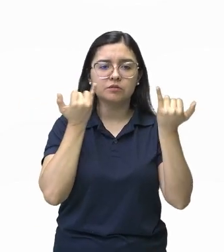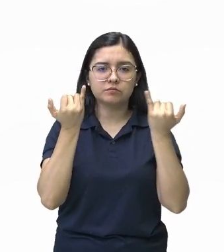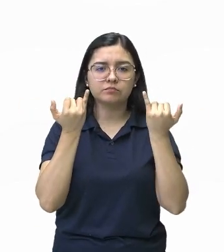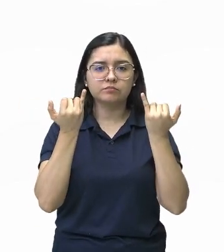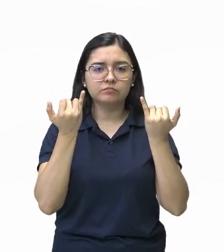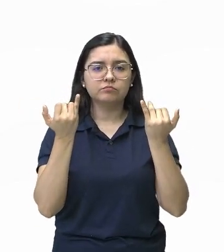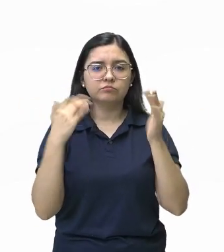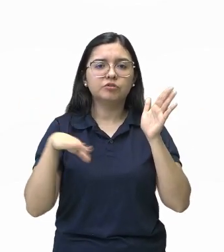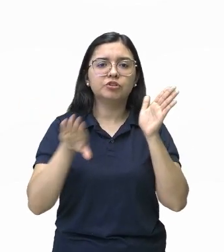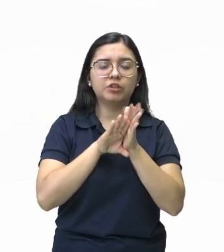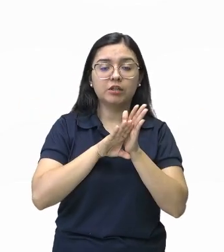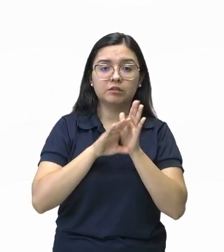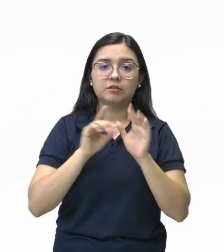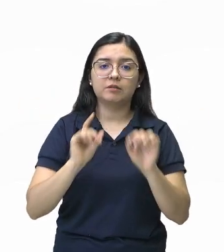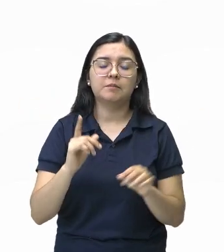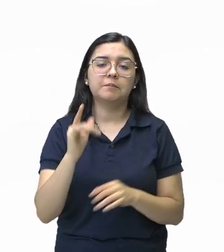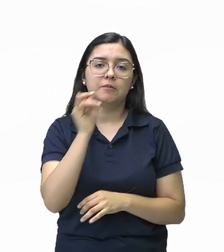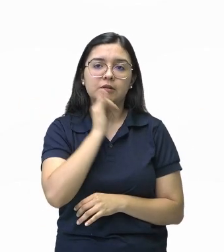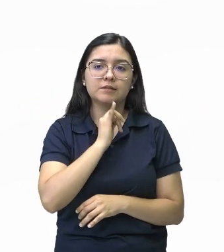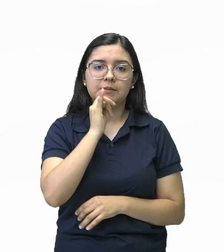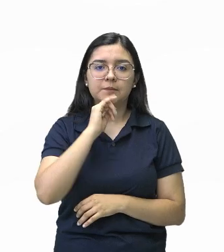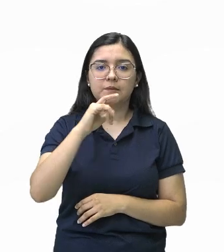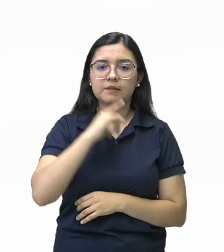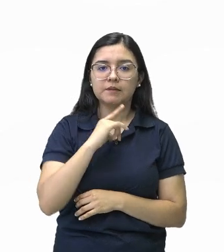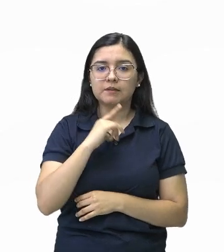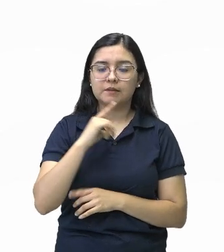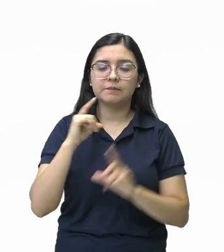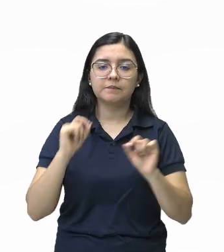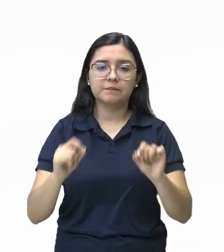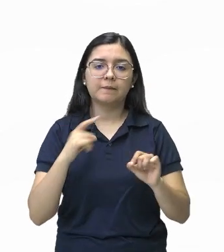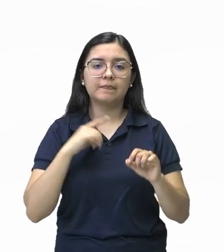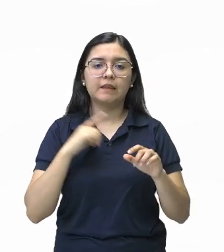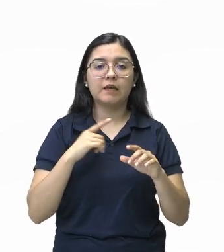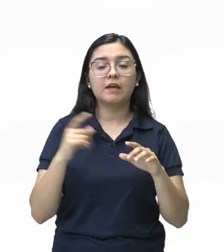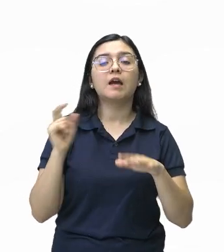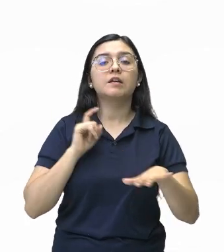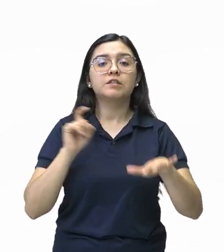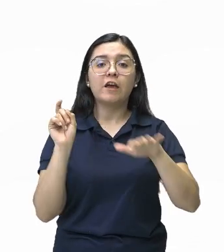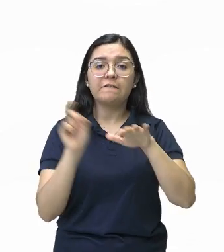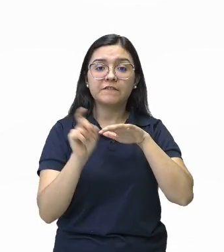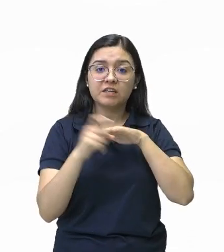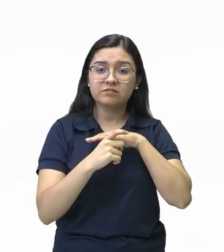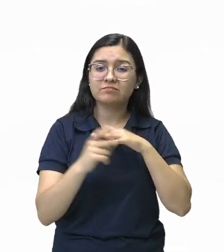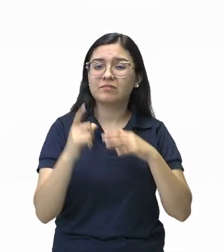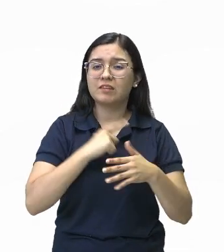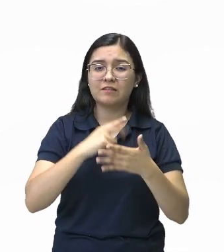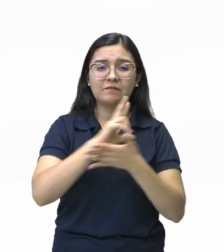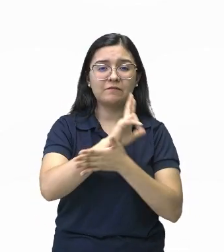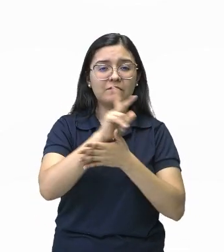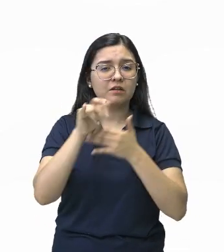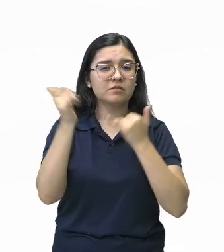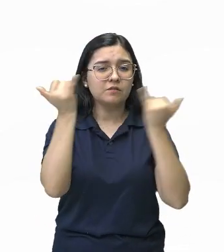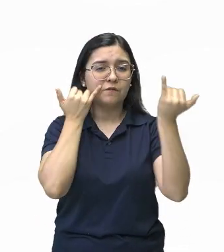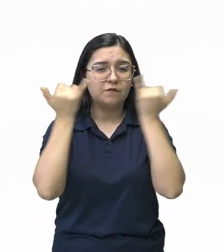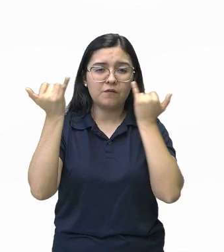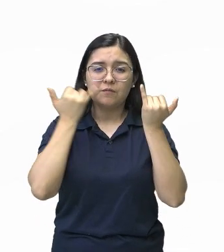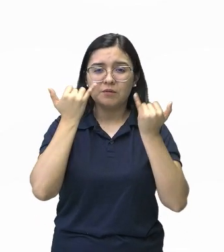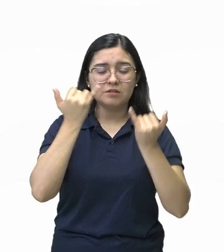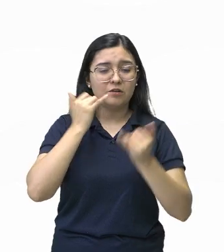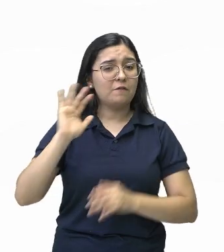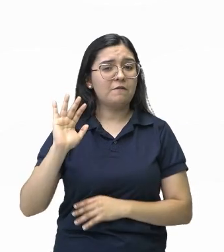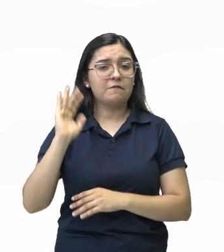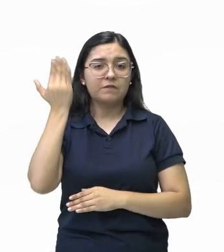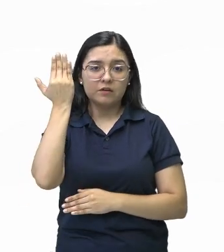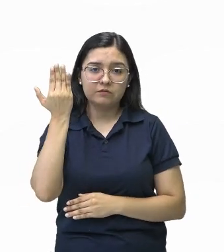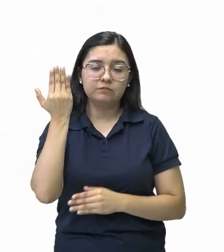você, né? Porque nós temos aí, por exemplo, as fake news, nós temos muitas informações que não são